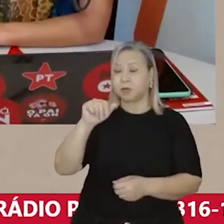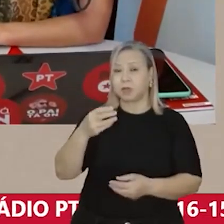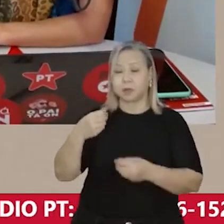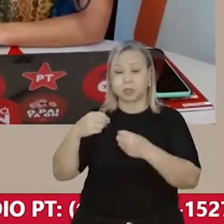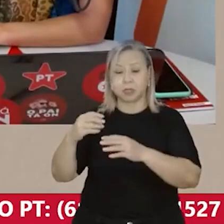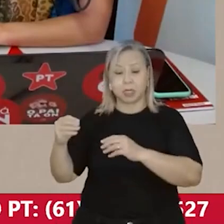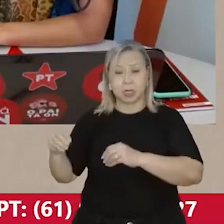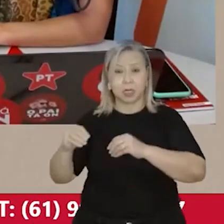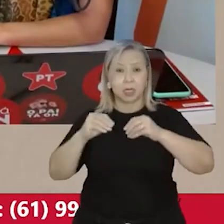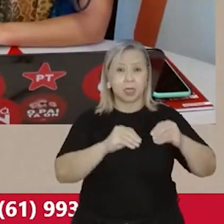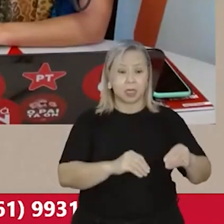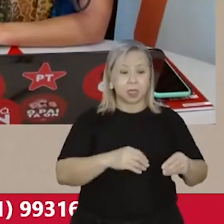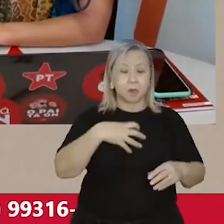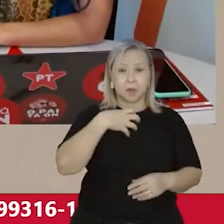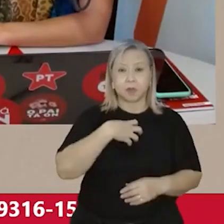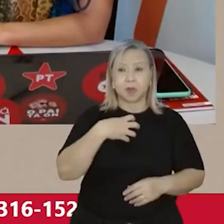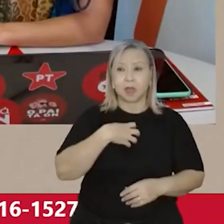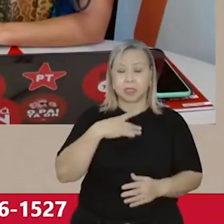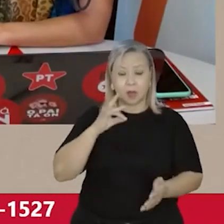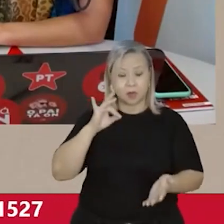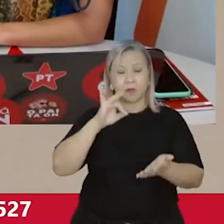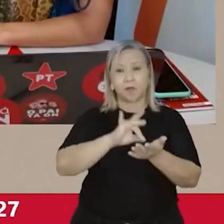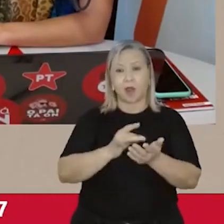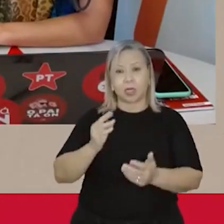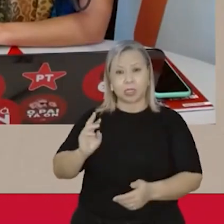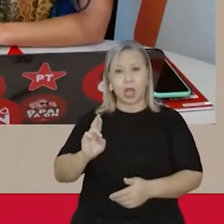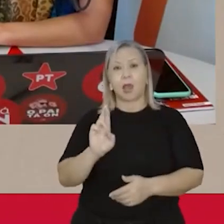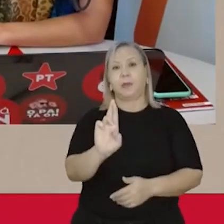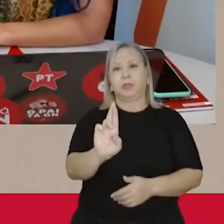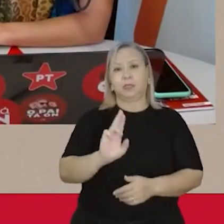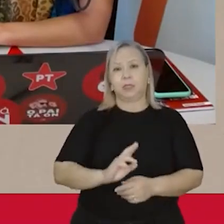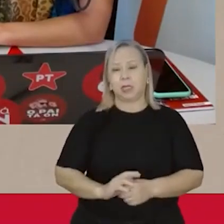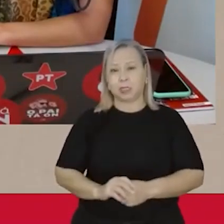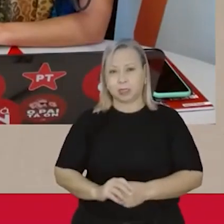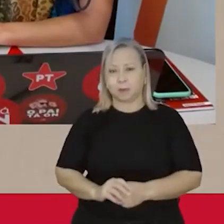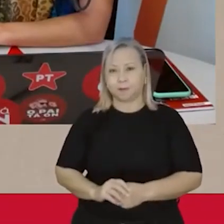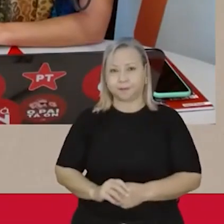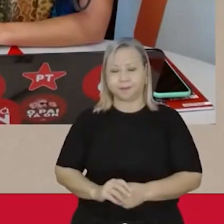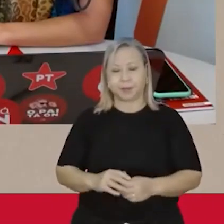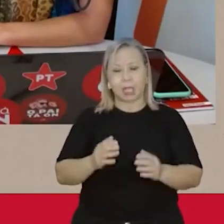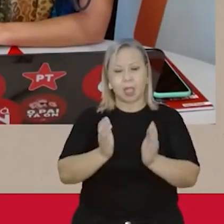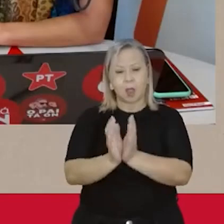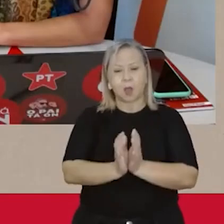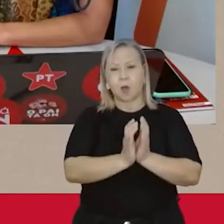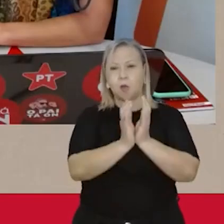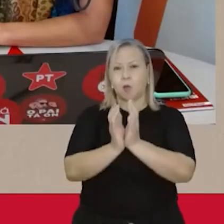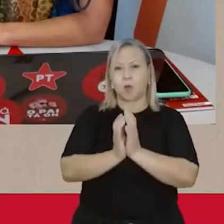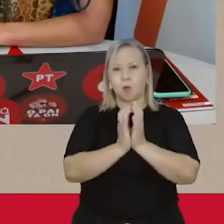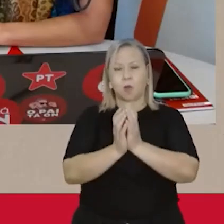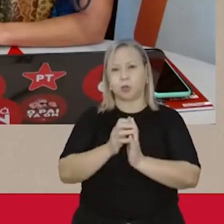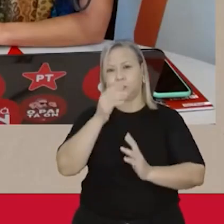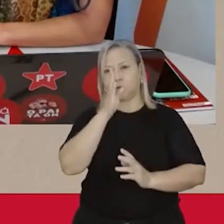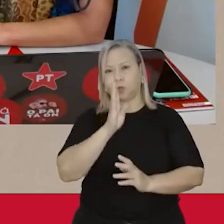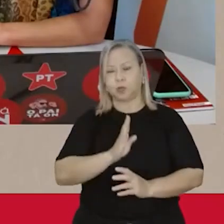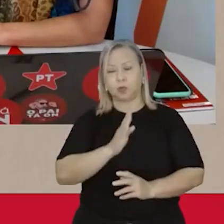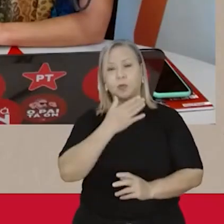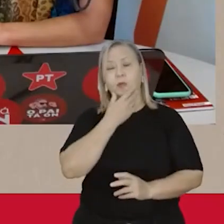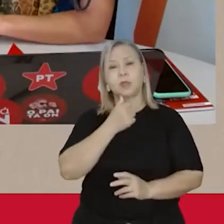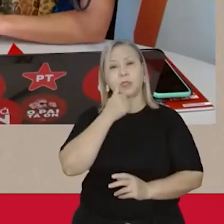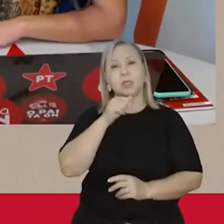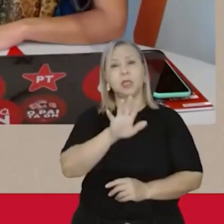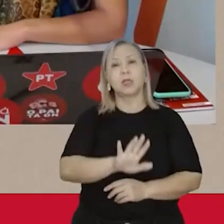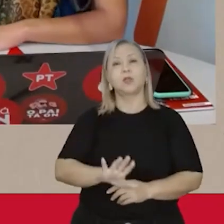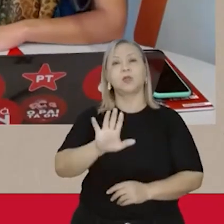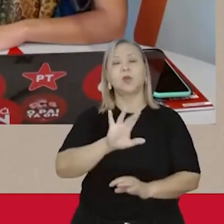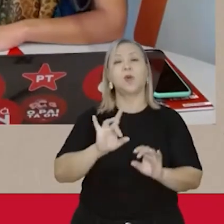para uma situação de fato de representação, né, do conjunto dos brasileiros e brasileiras, e isso